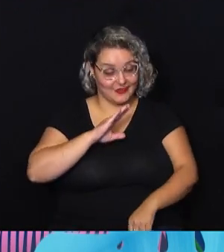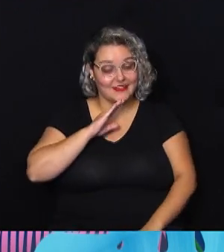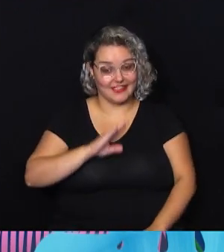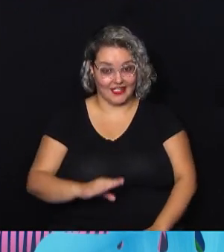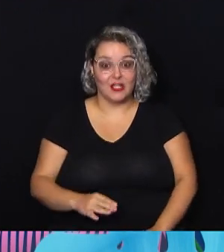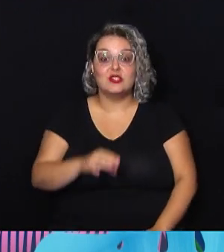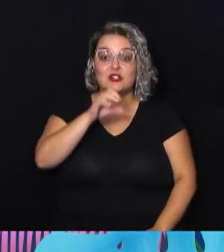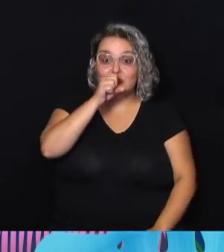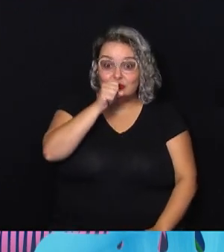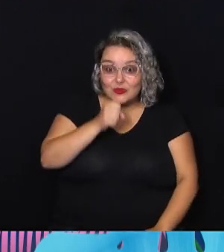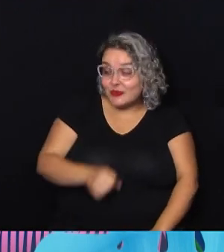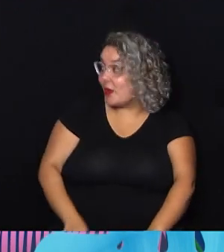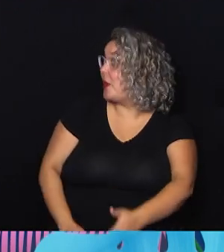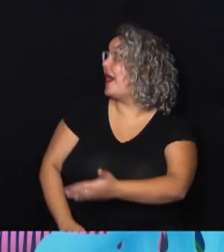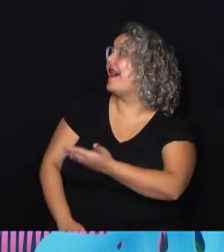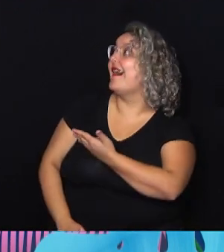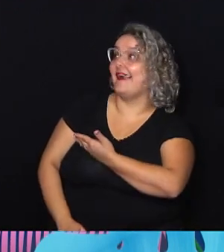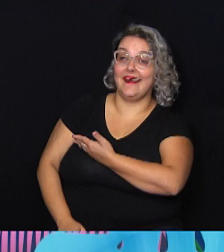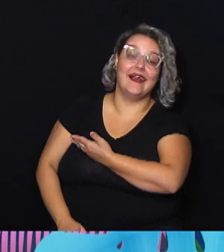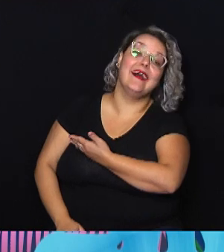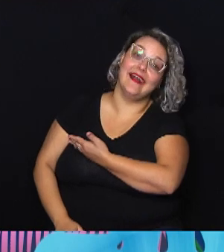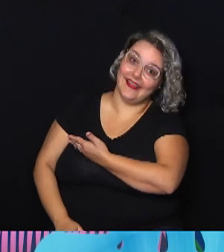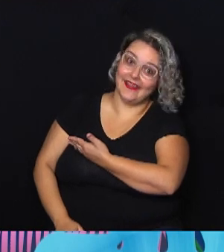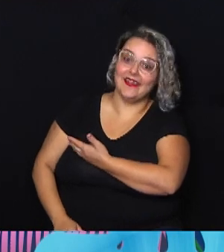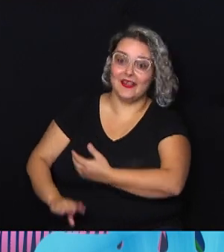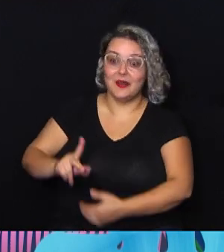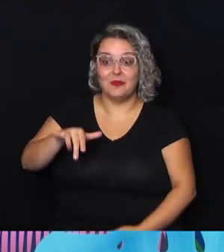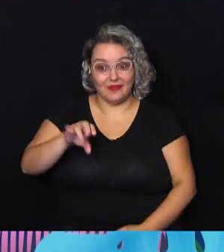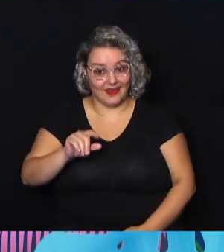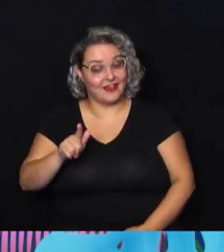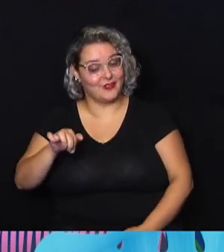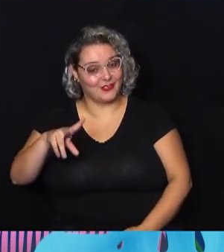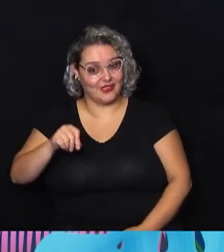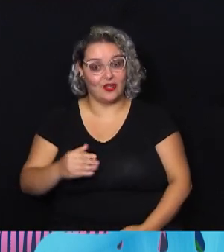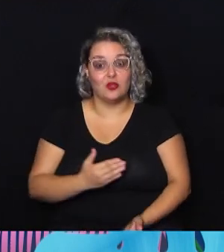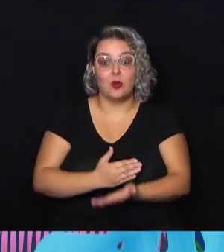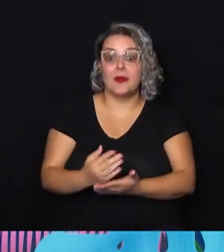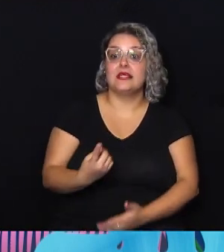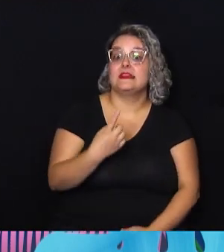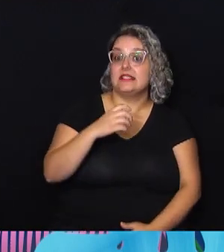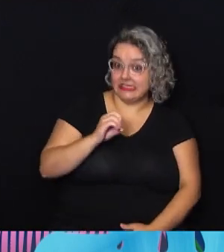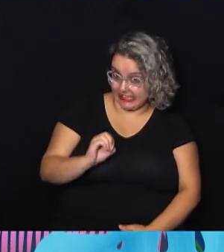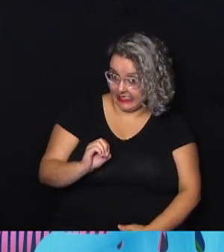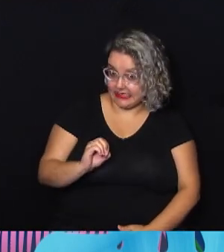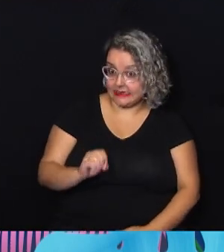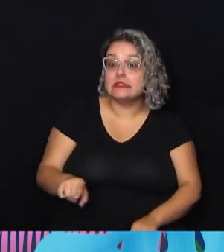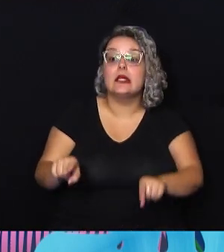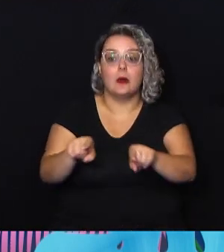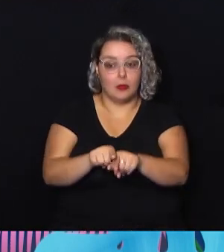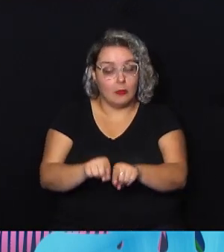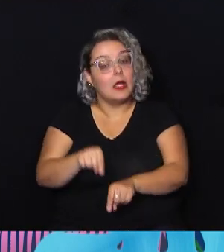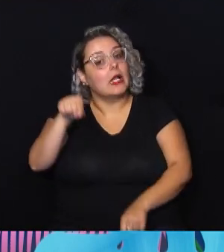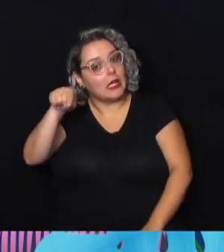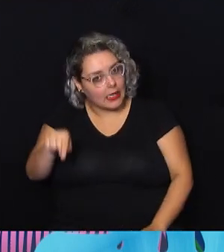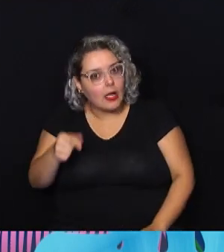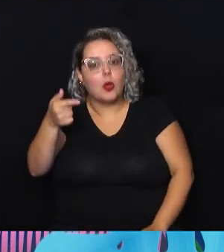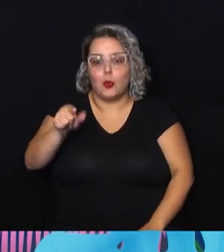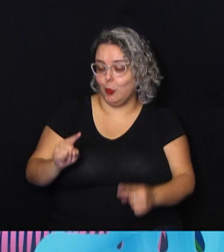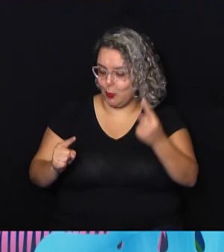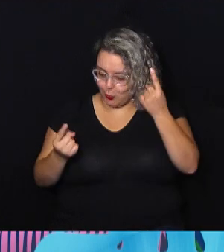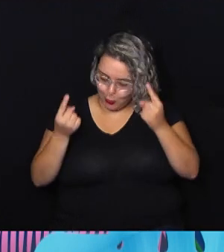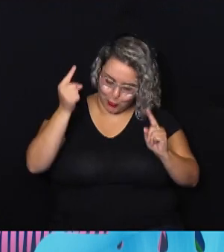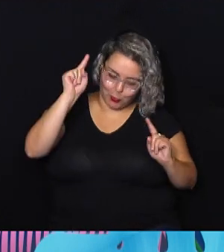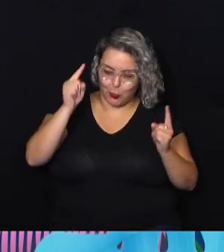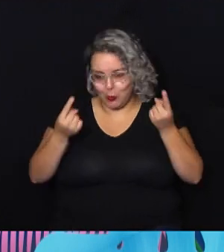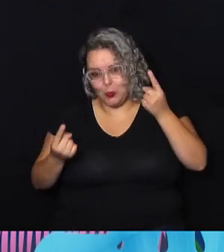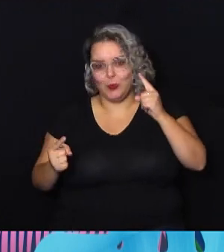o Bloco do Cupinzeiro, em Barão Geraldo, e começa às 10. Também em Barão, segue com carnaval.